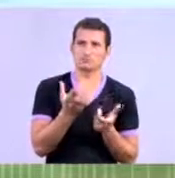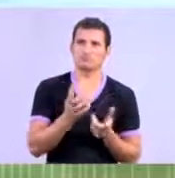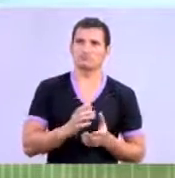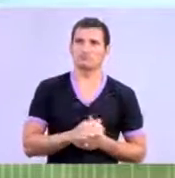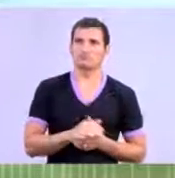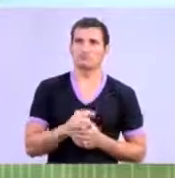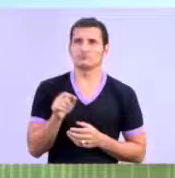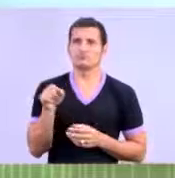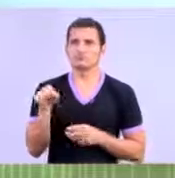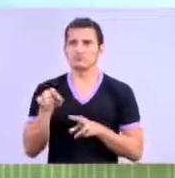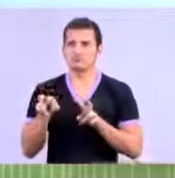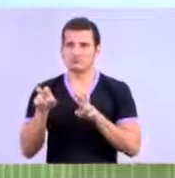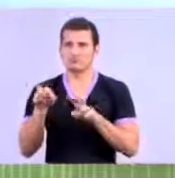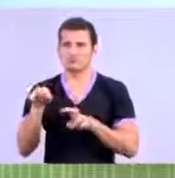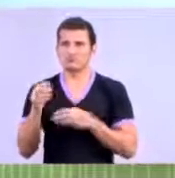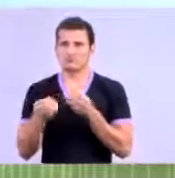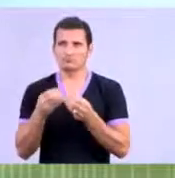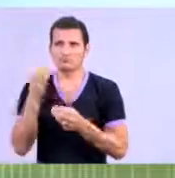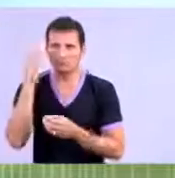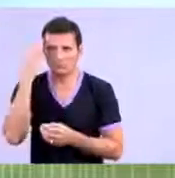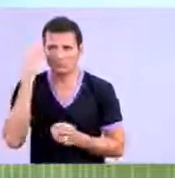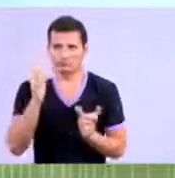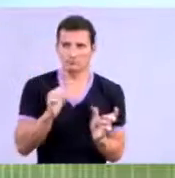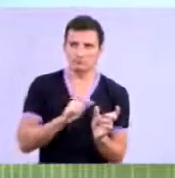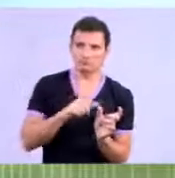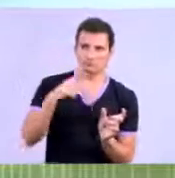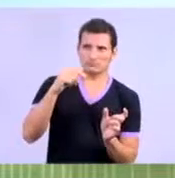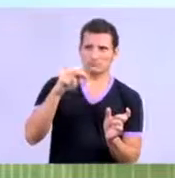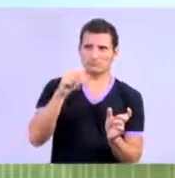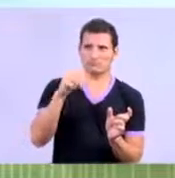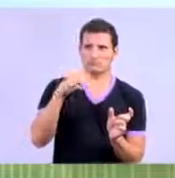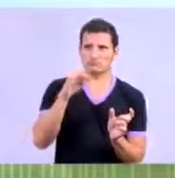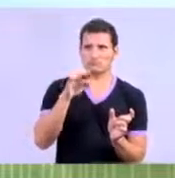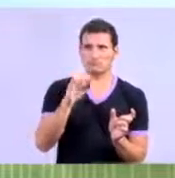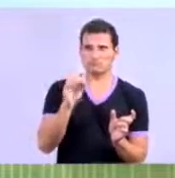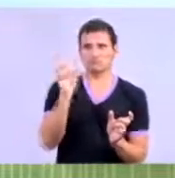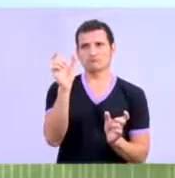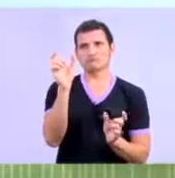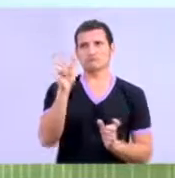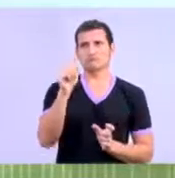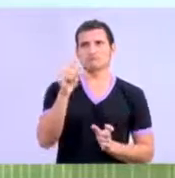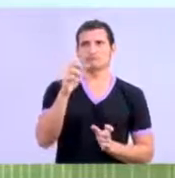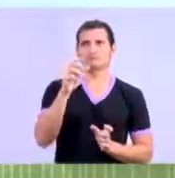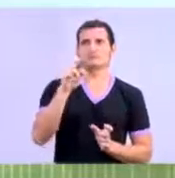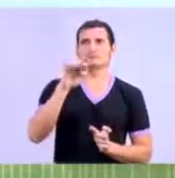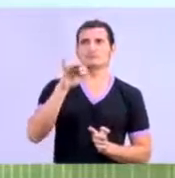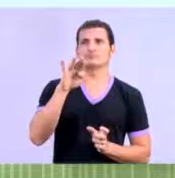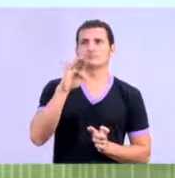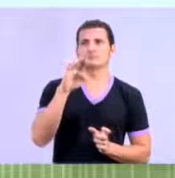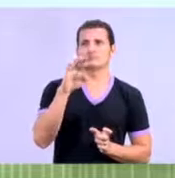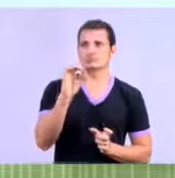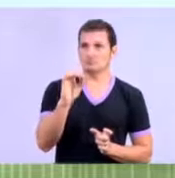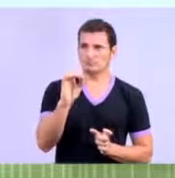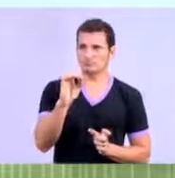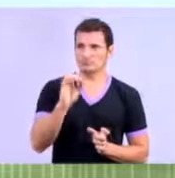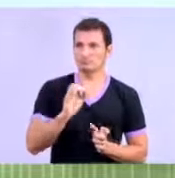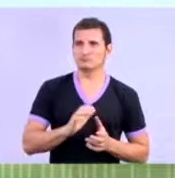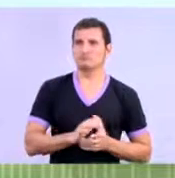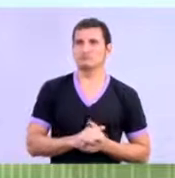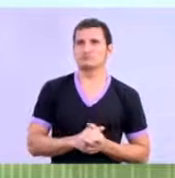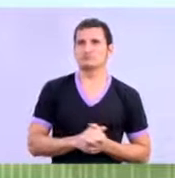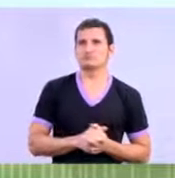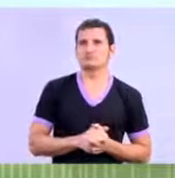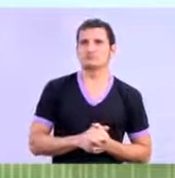é que o computador vai saber que esse número é um atributo e esse número é um parâmetro? E é aí que entra uma palavra reservada chamada this.